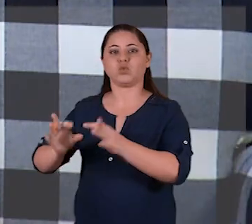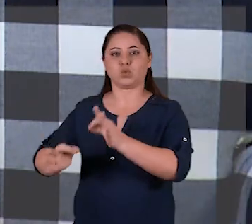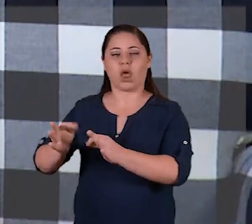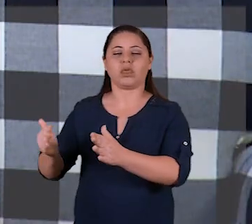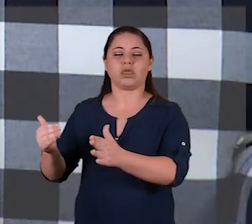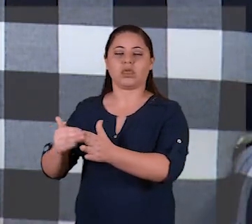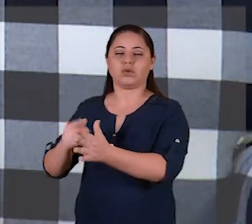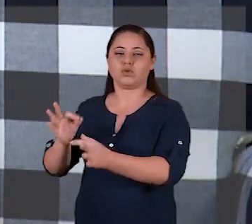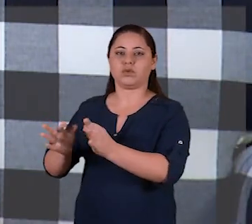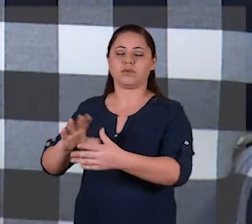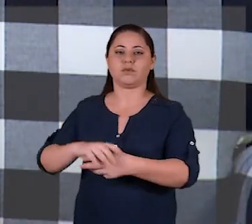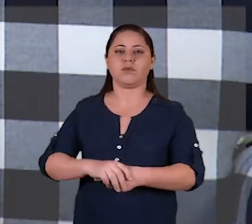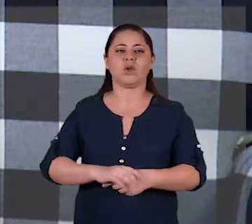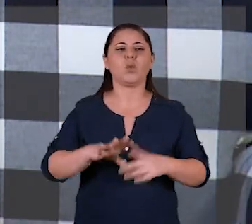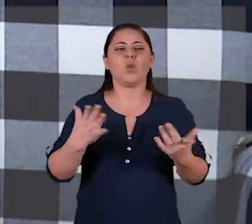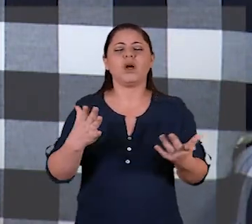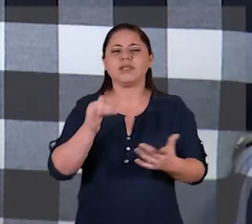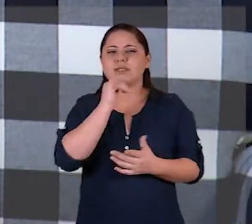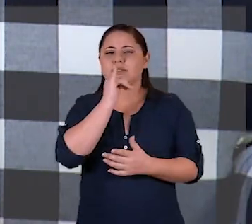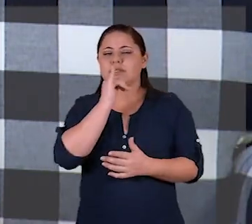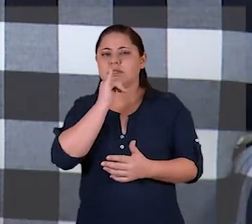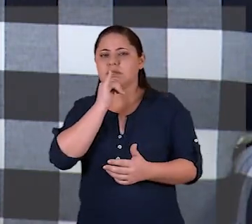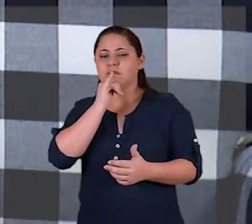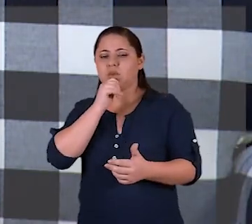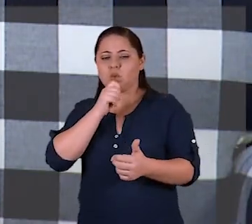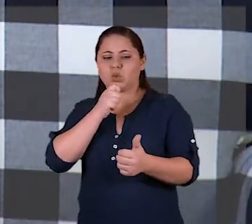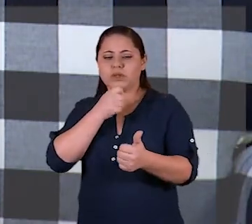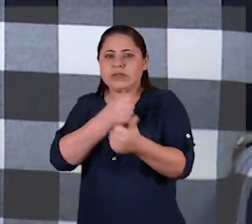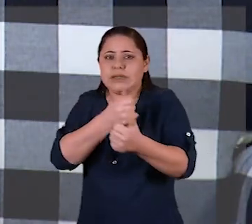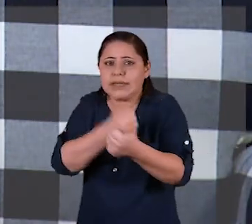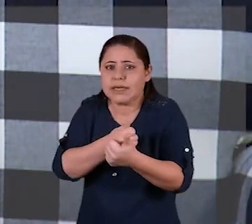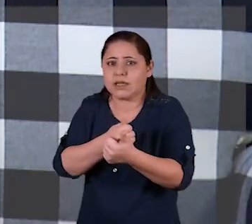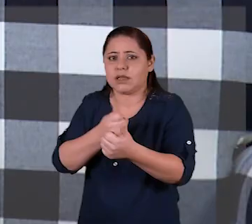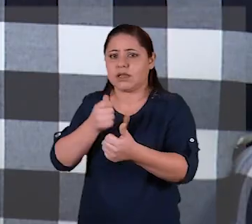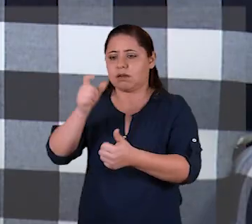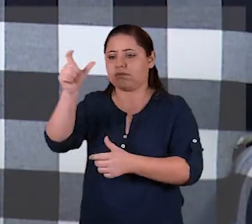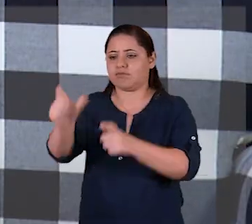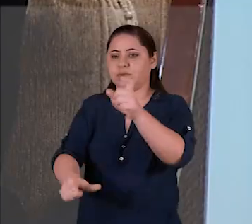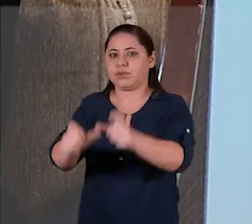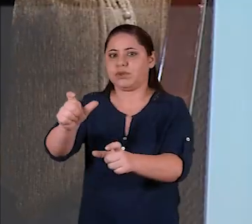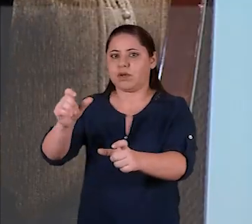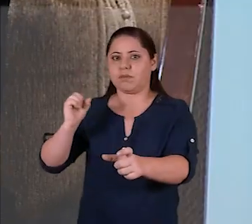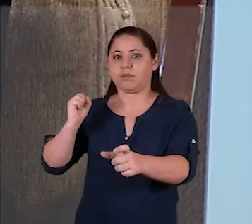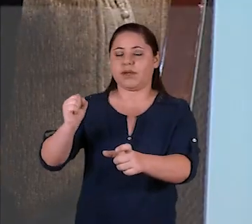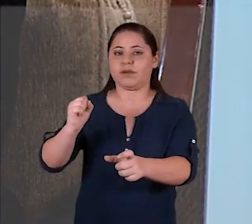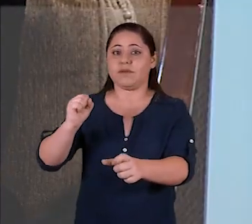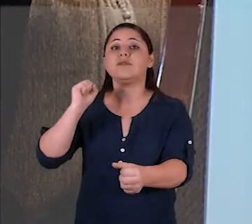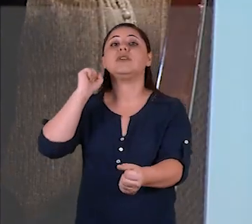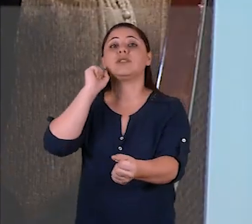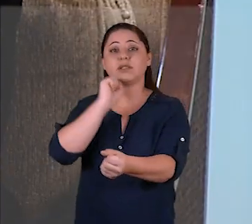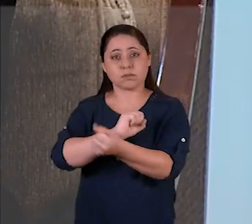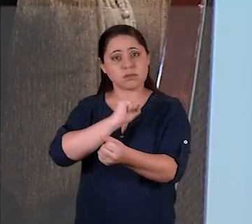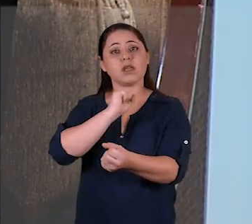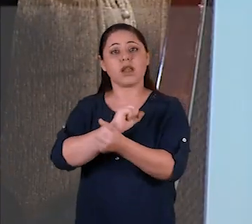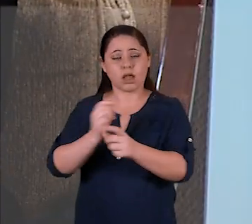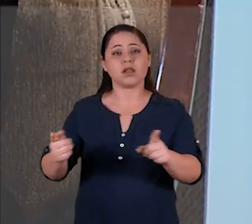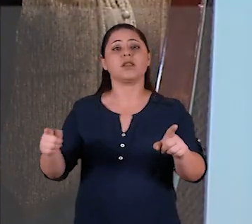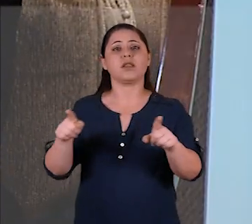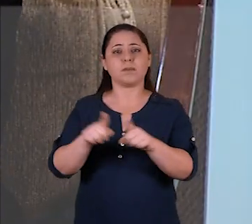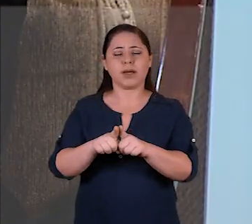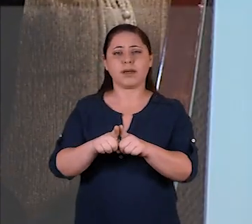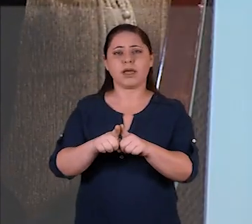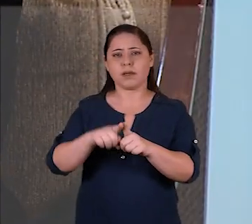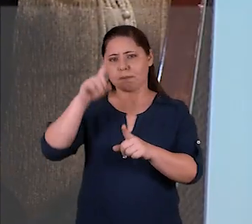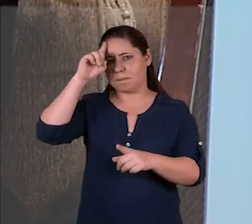de uma tentativa de feminicídio, quando o fato de certo não foi consumado? Em regra, vai aguardar o julgamento também, né,